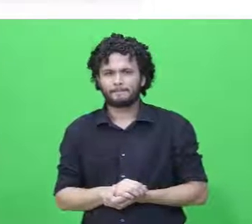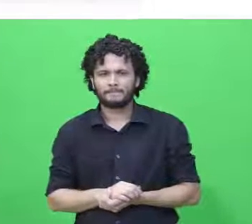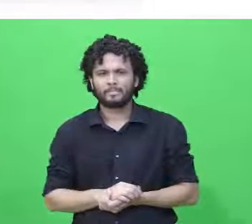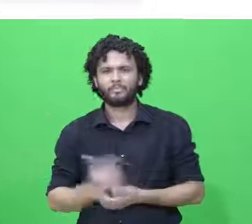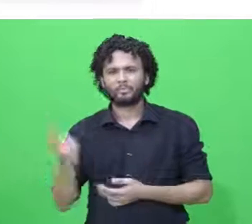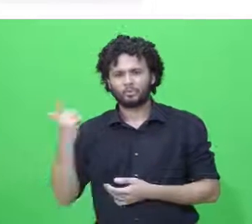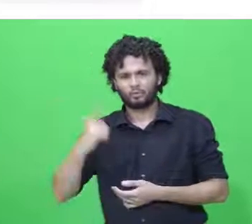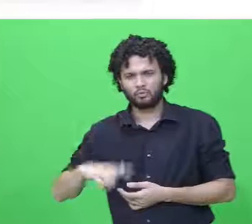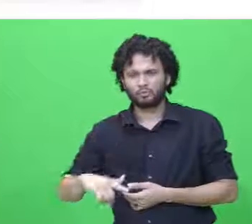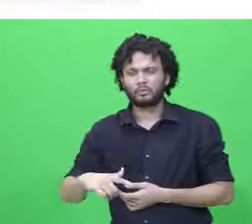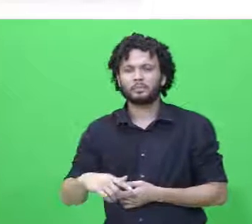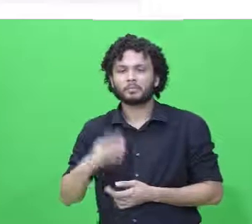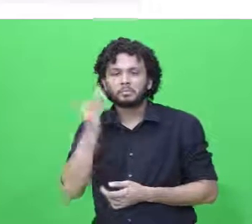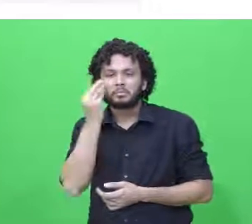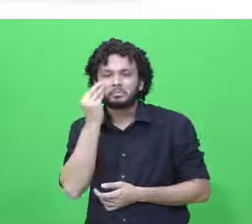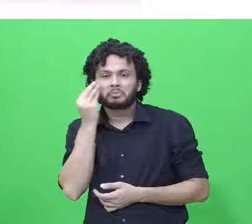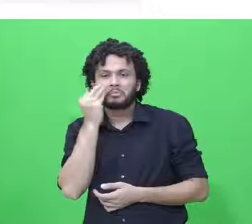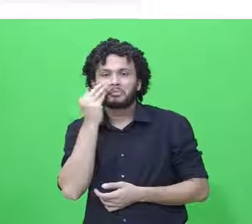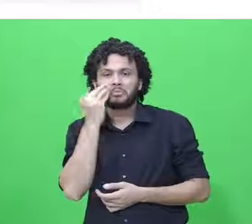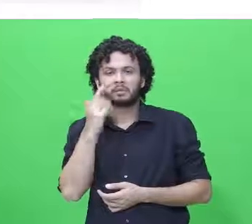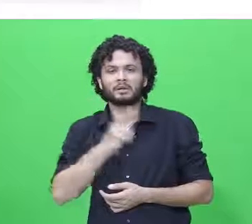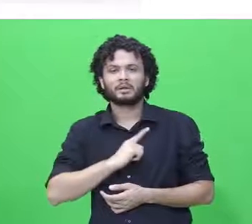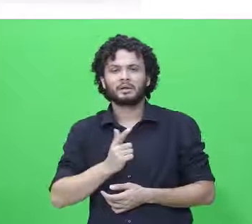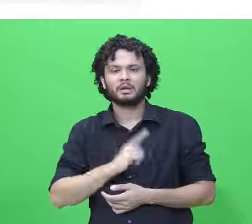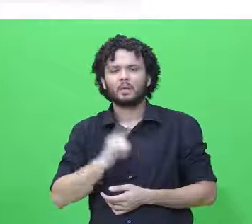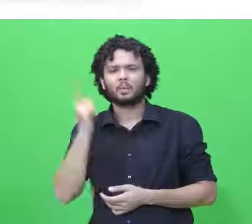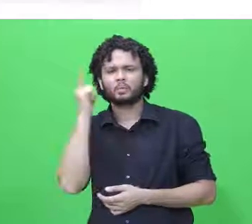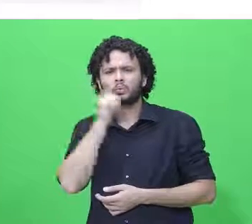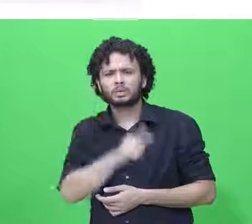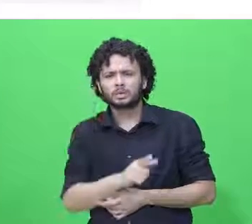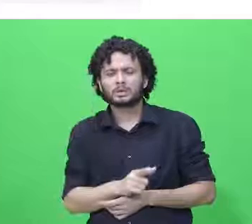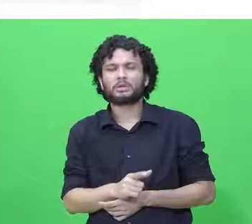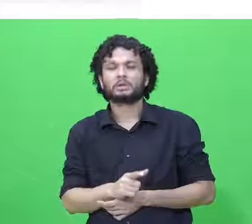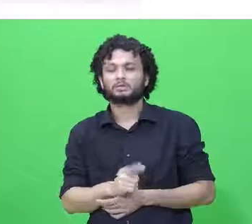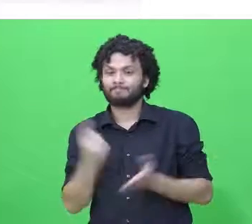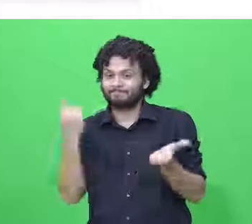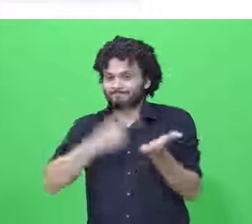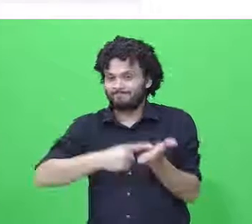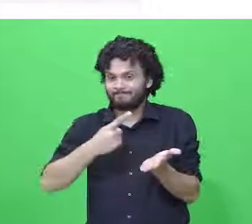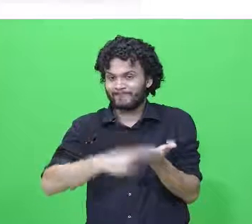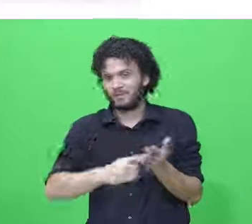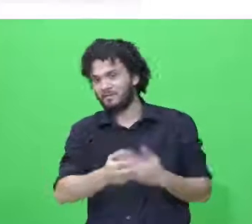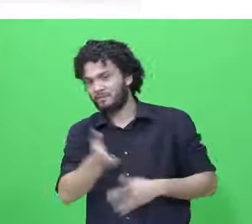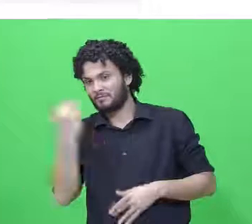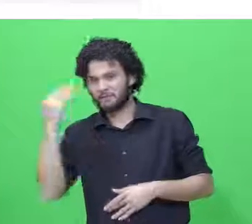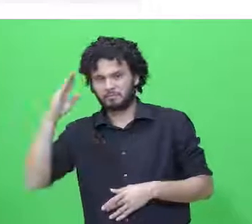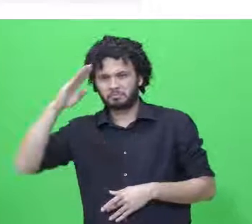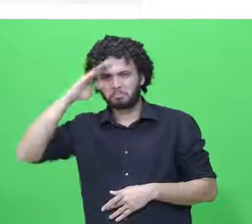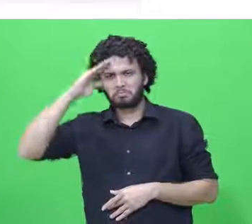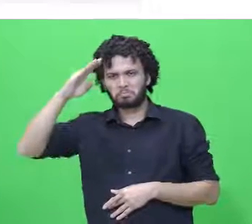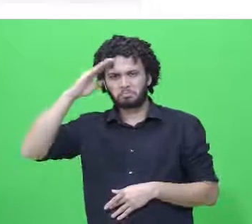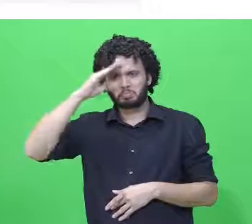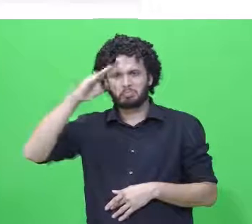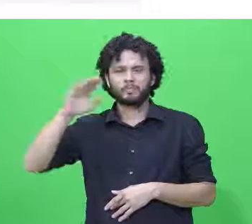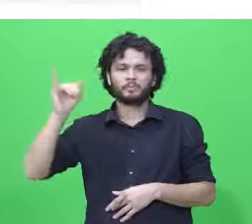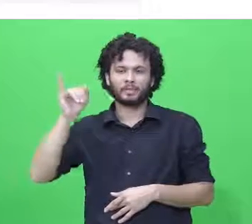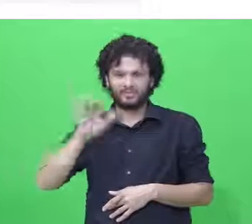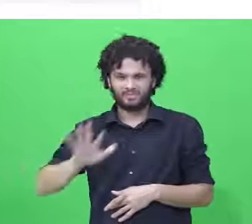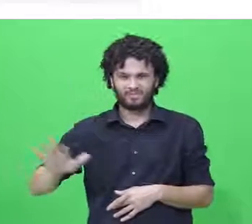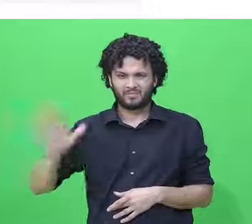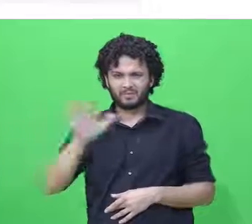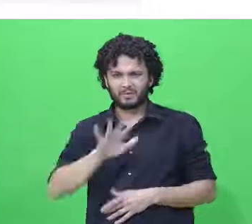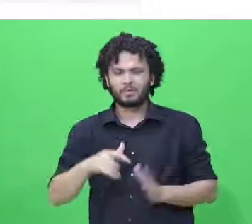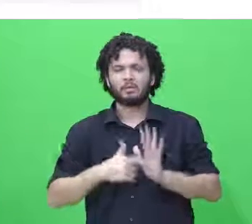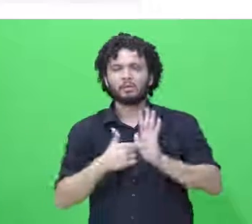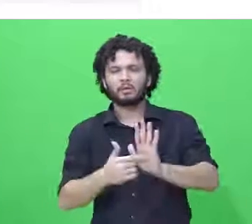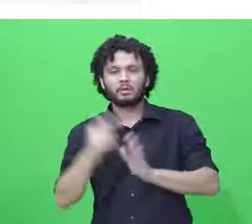Novamente, olha só, então, batalhão, né, para completar o batalhão, aliste-se, né? E essa imagem do meio, então, olha só,